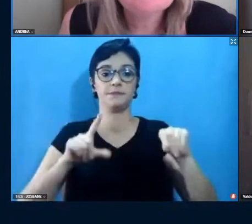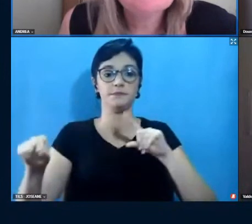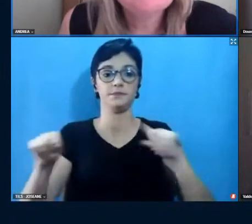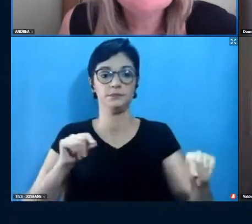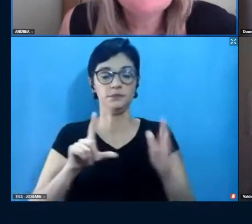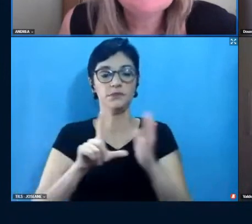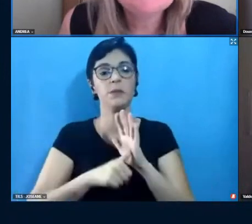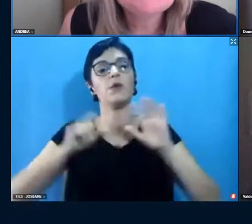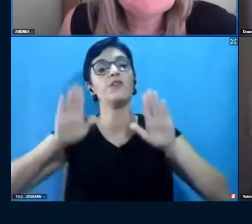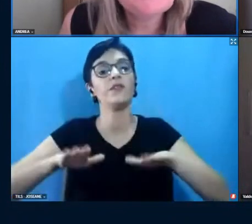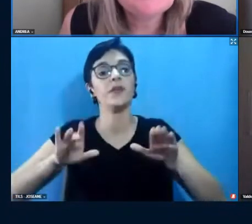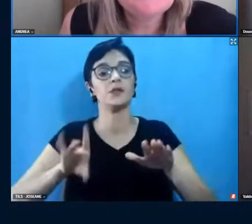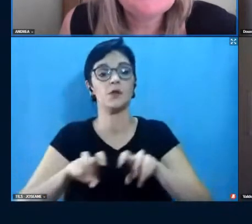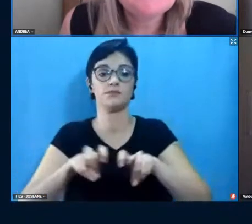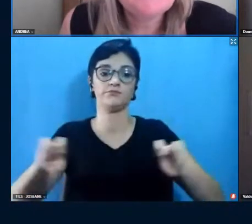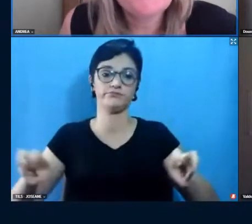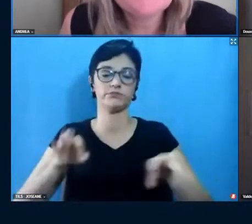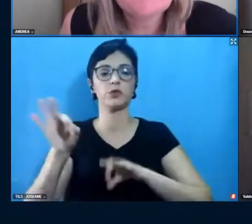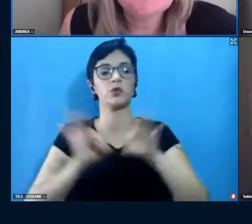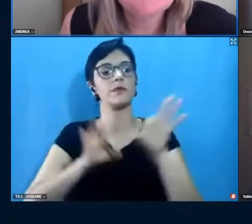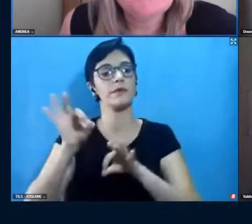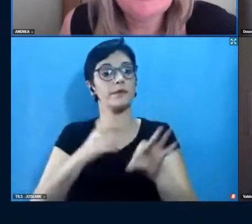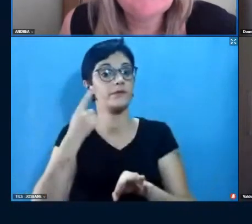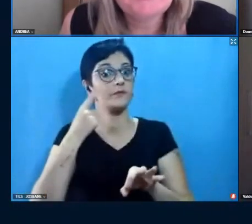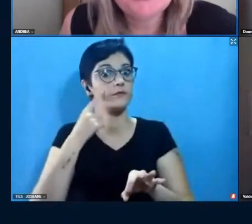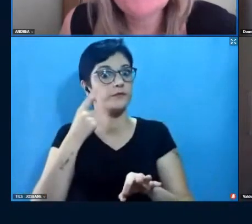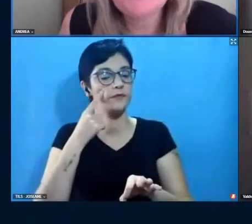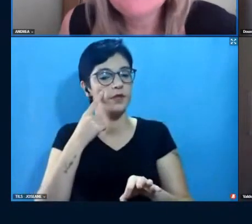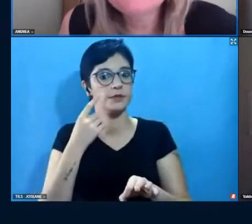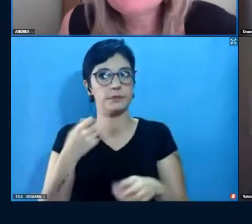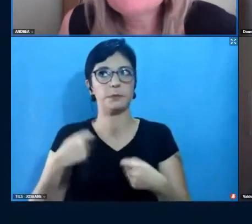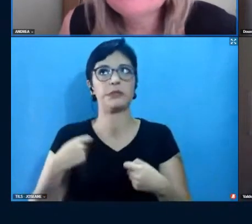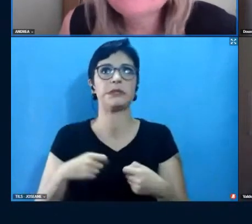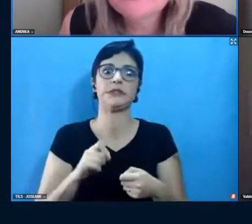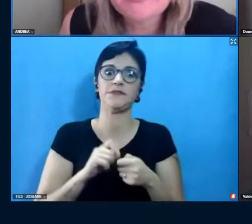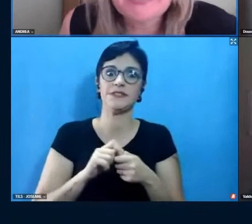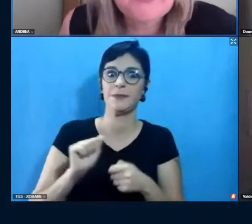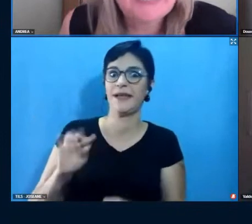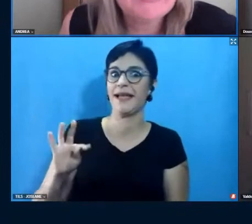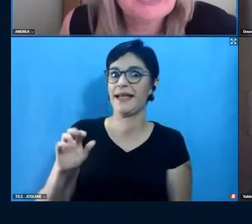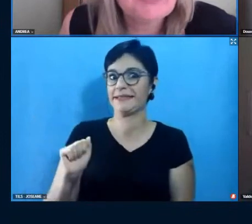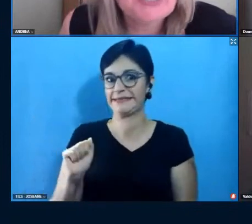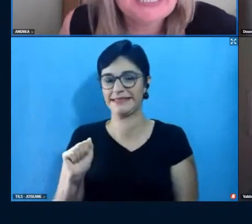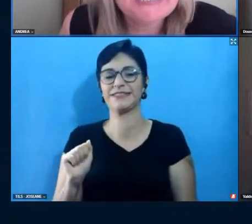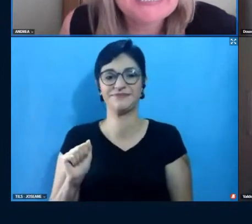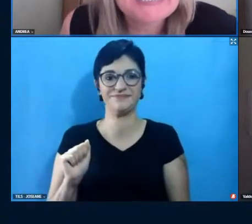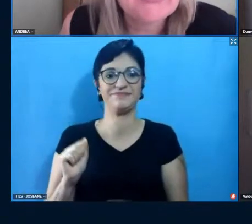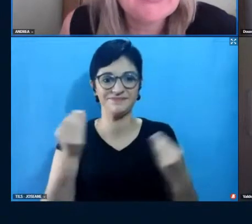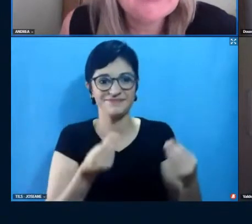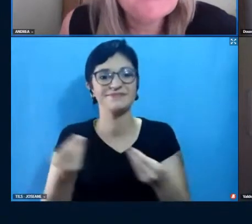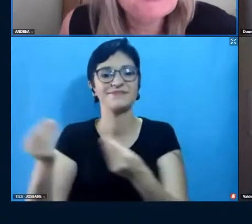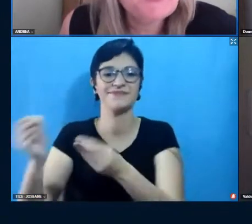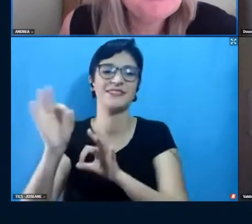então, organizando aqui a nossa plana. Eu tenho que preencher uma ata que vai ser encaminhada agora